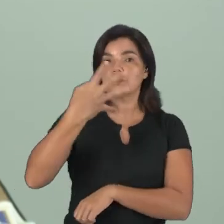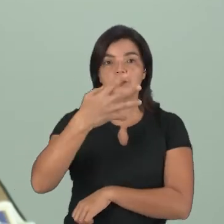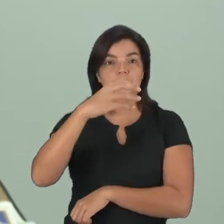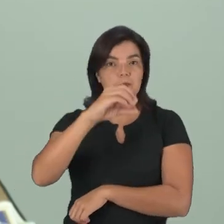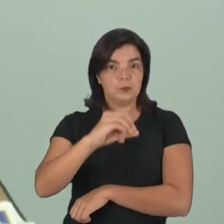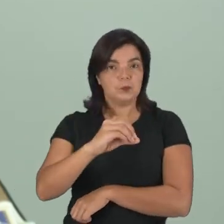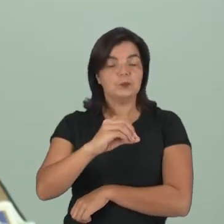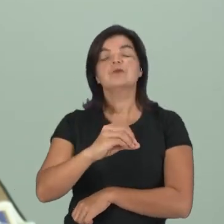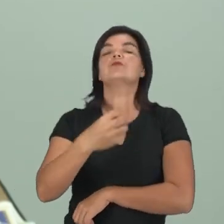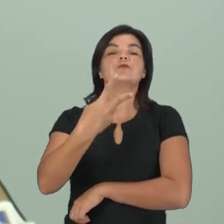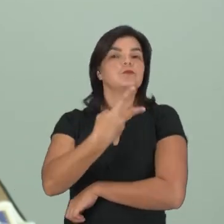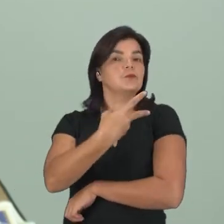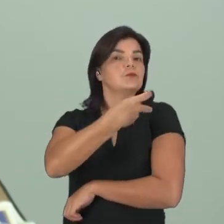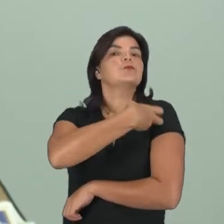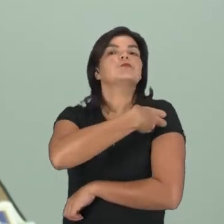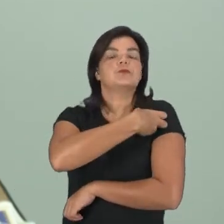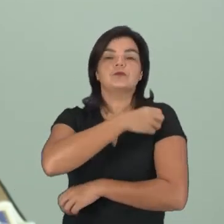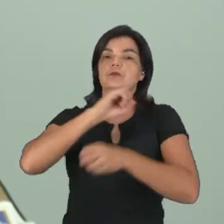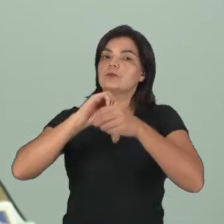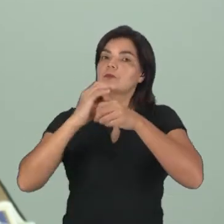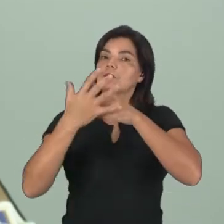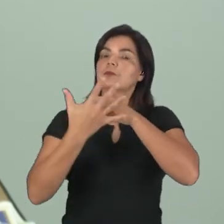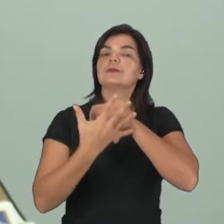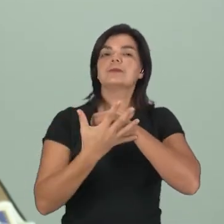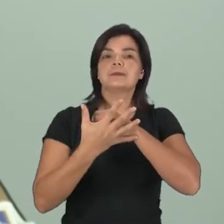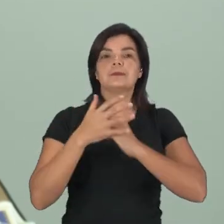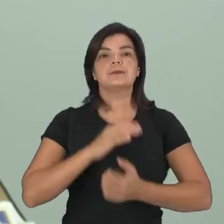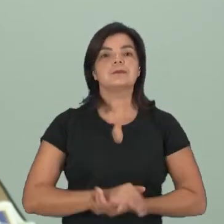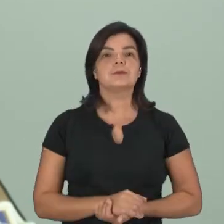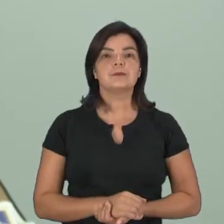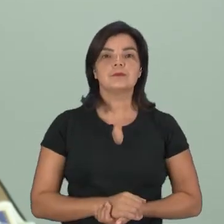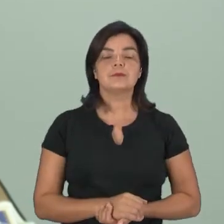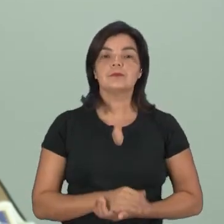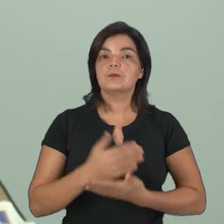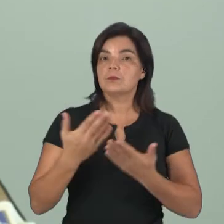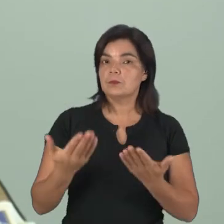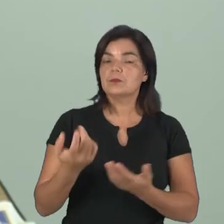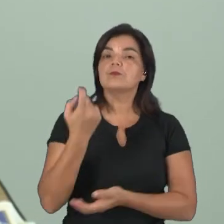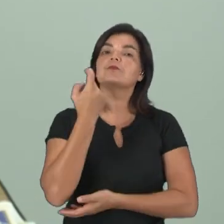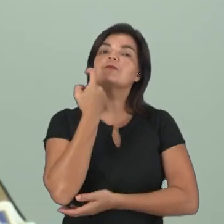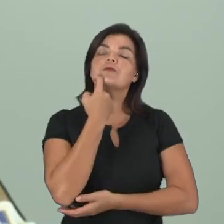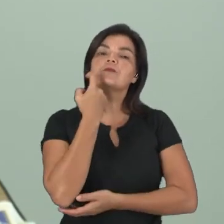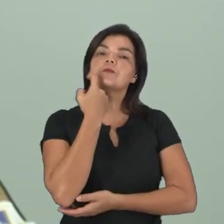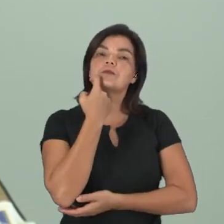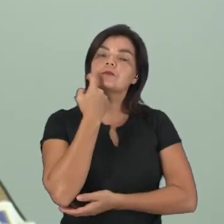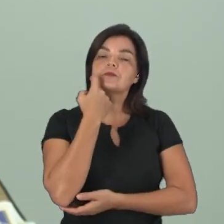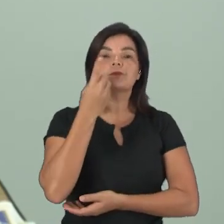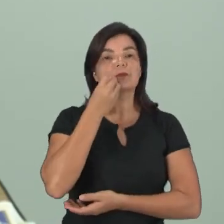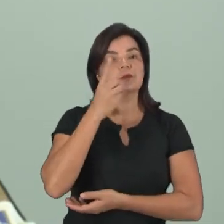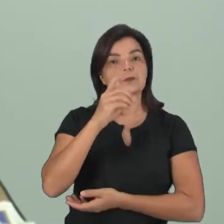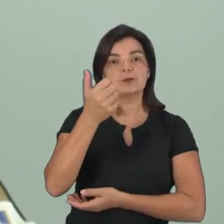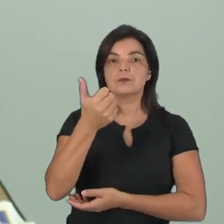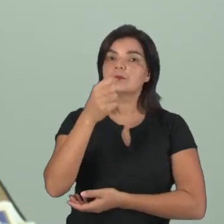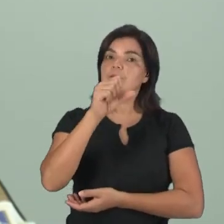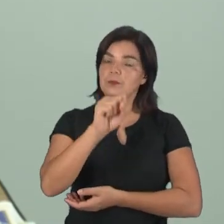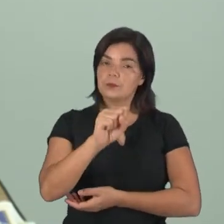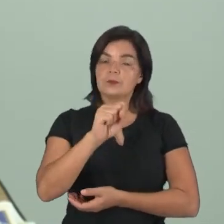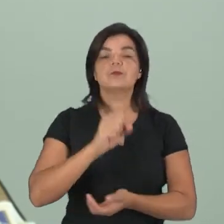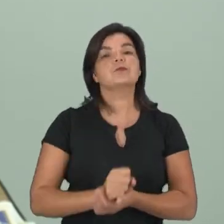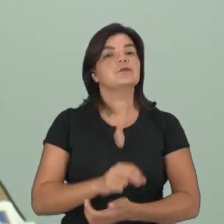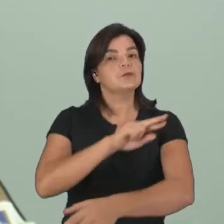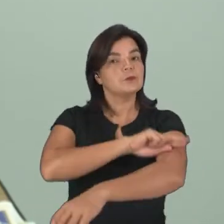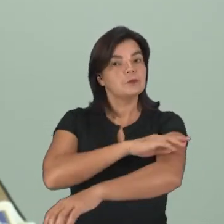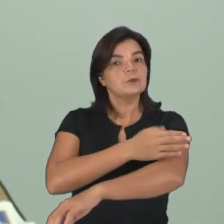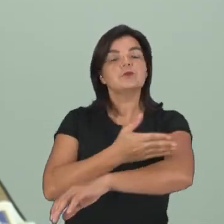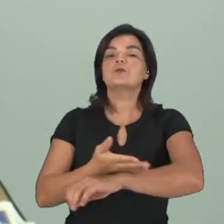anos receberem a vacina contra covid-19 nesta sexta-feira dia 18 a